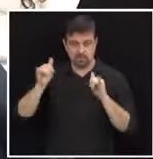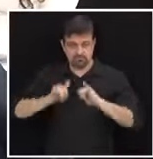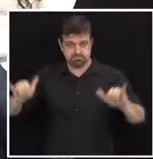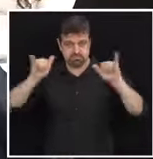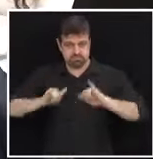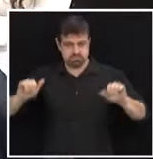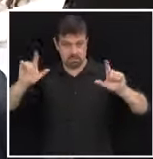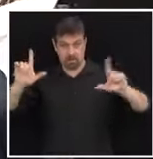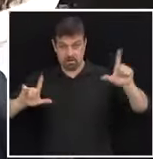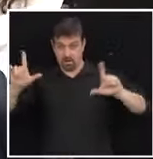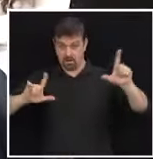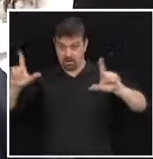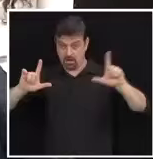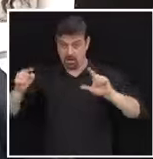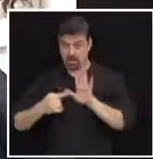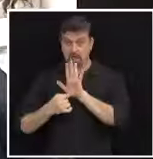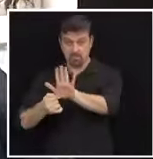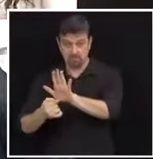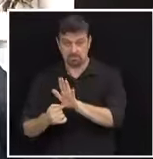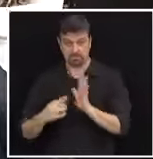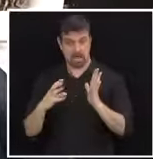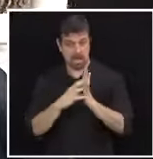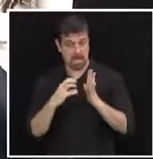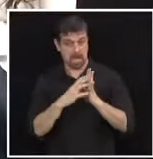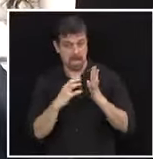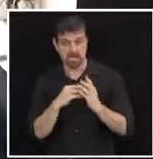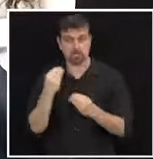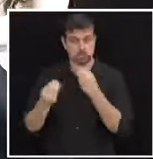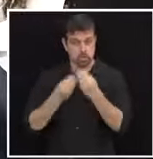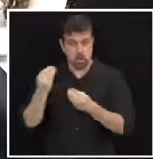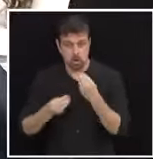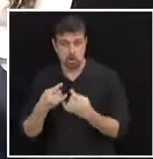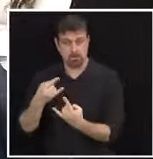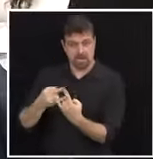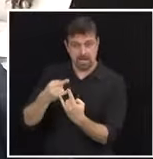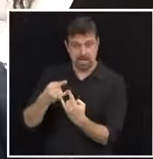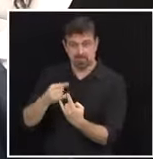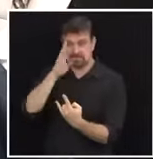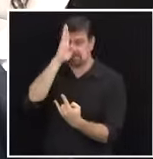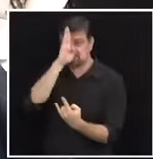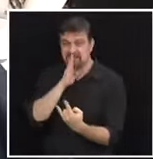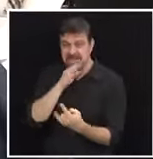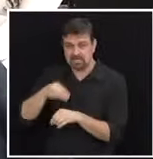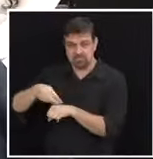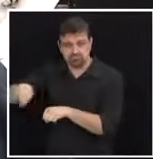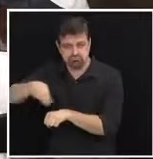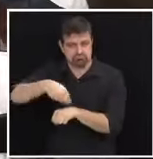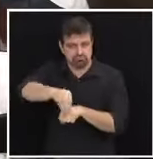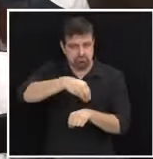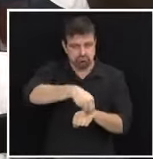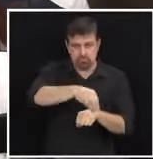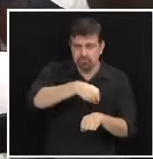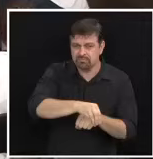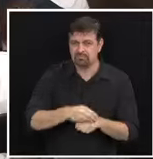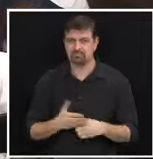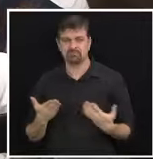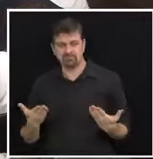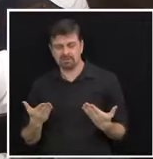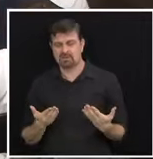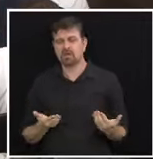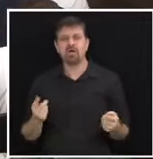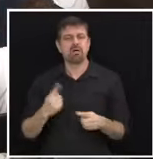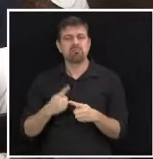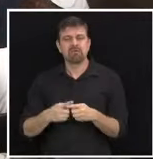propaganda sobre o vírus, como se prevenir, distribuição de camisinhas e tudo mais. Vocês acham que isso